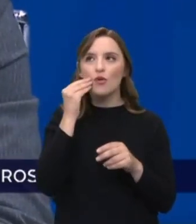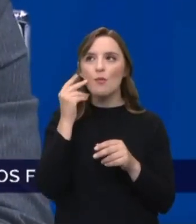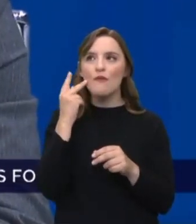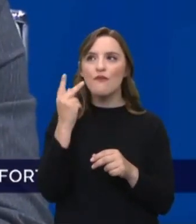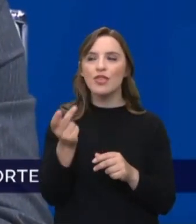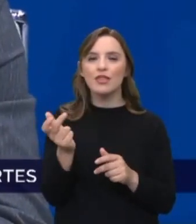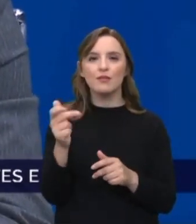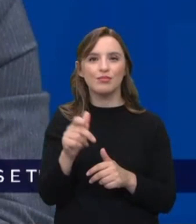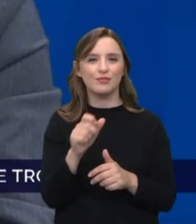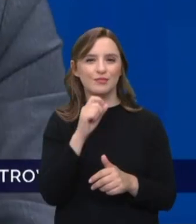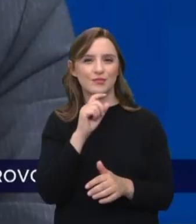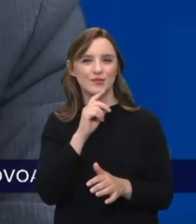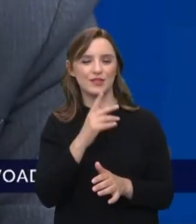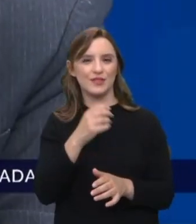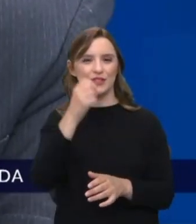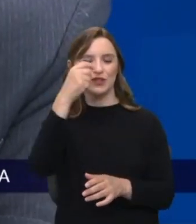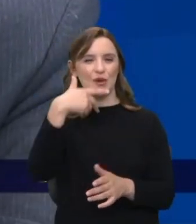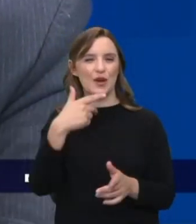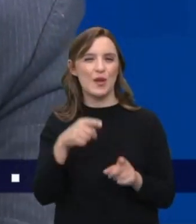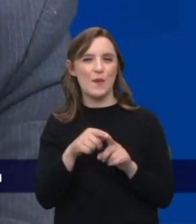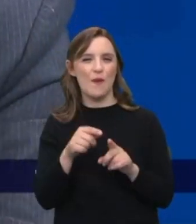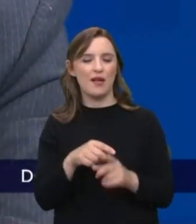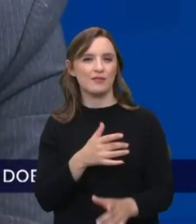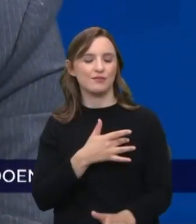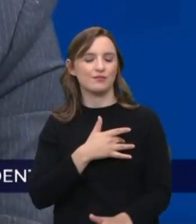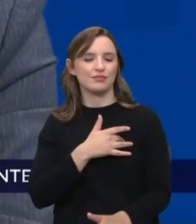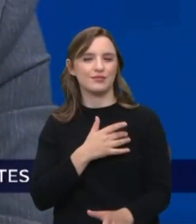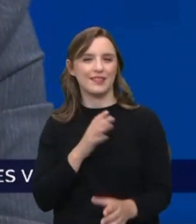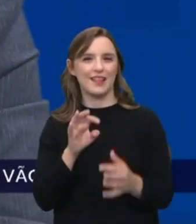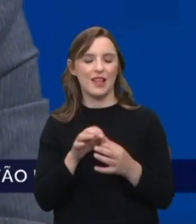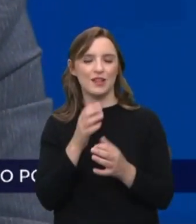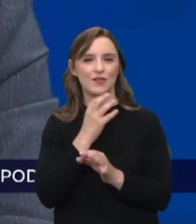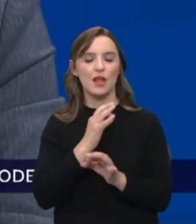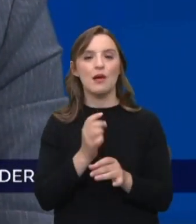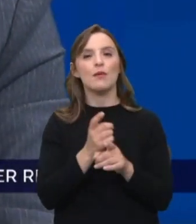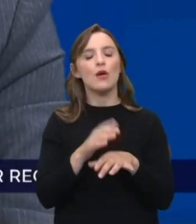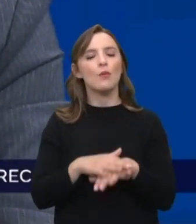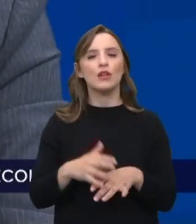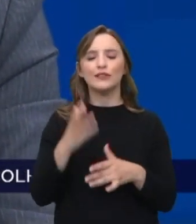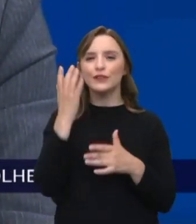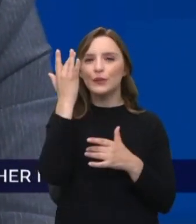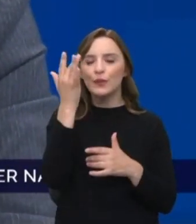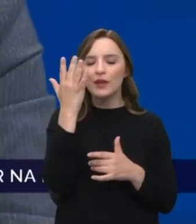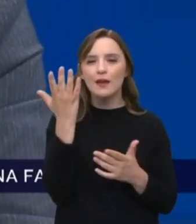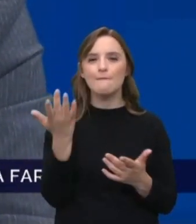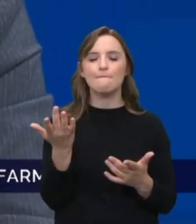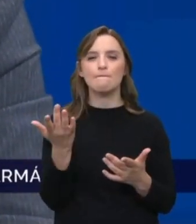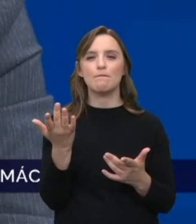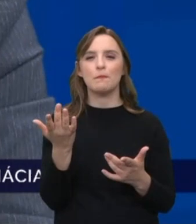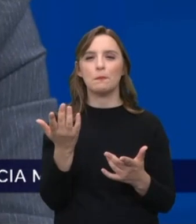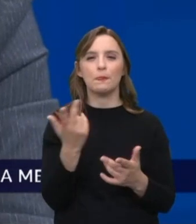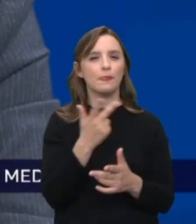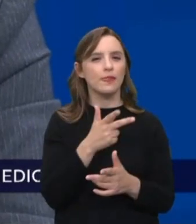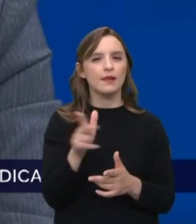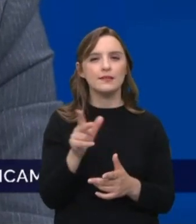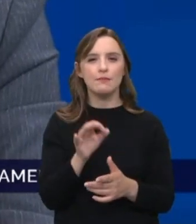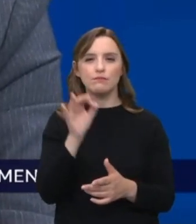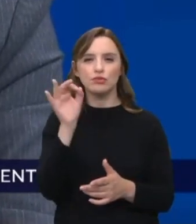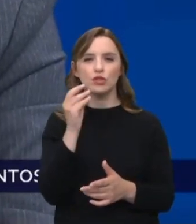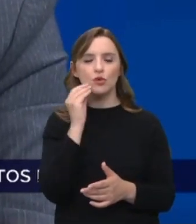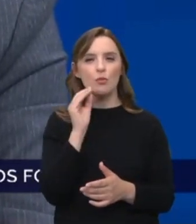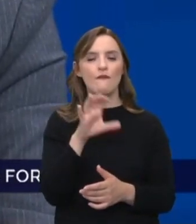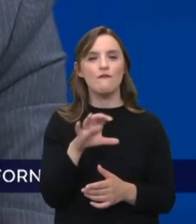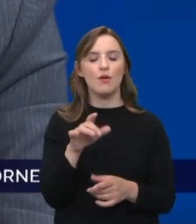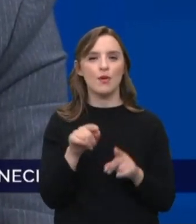mais extraordinários que nós ainda temos, porque não temos teorias totalmente certas sobre como é que apareceram os